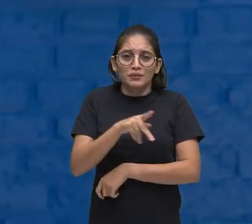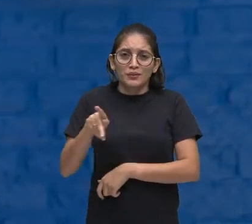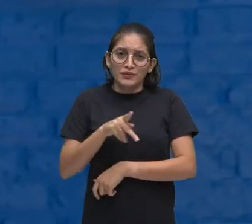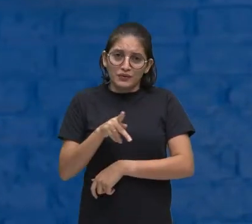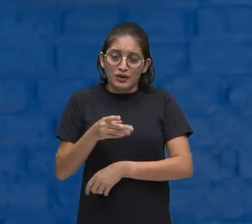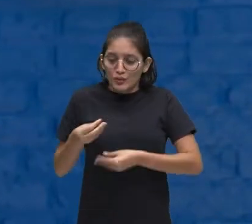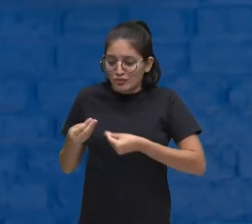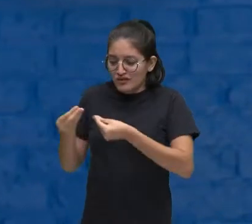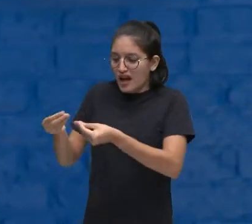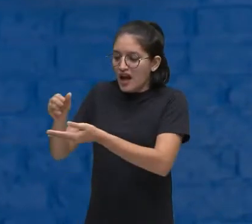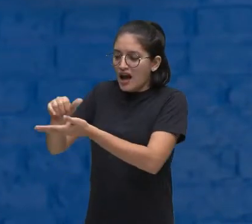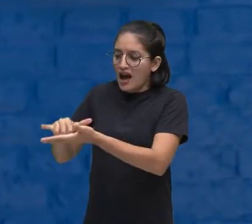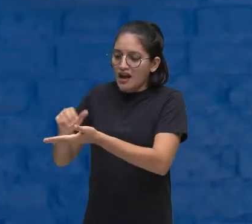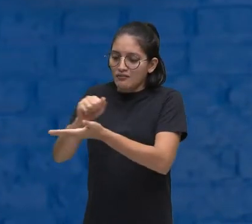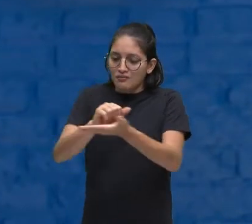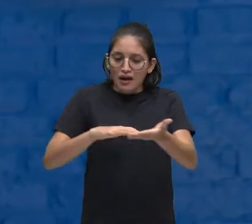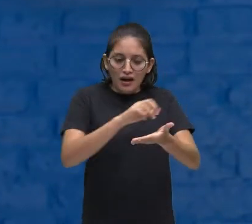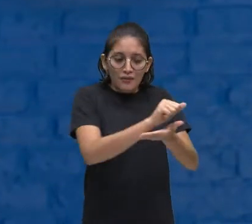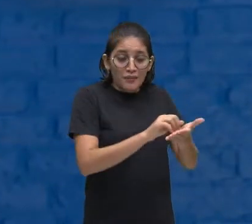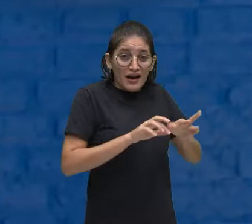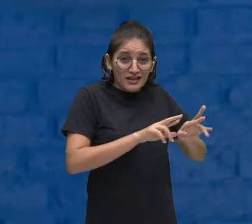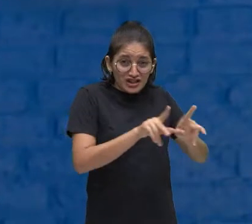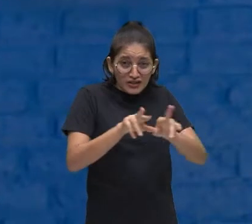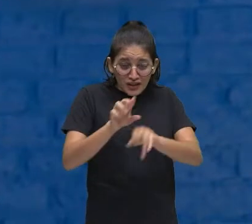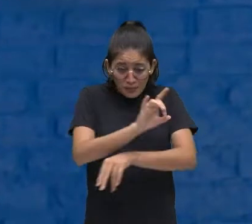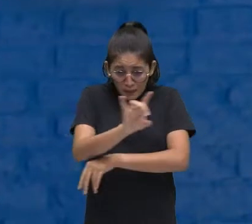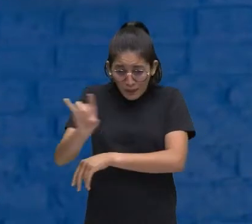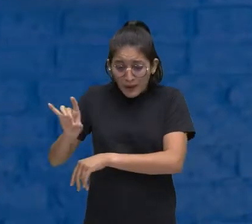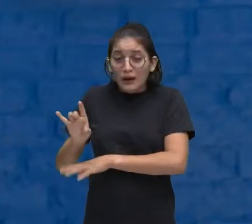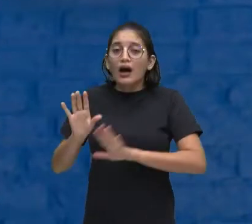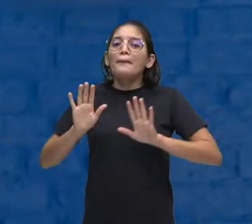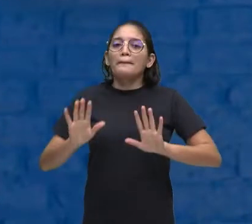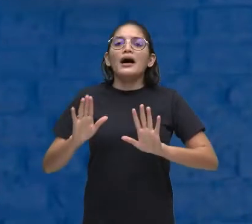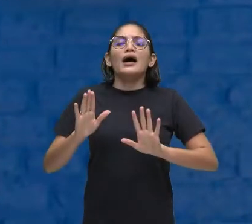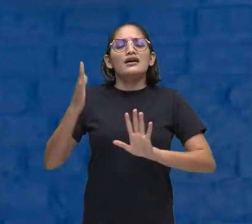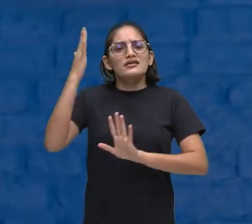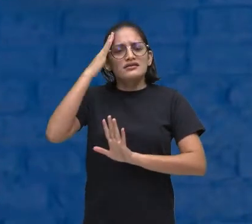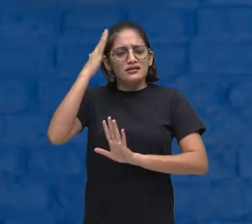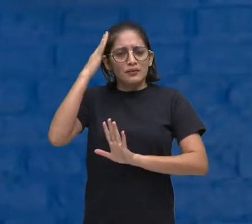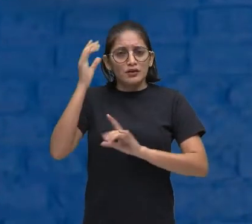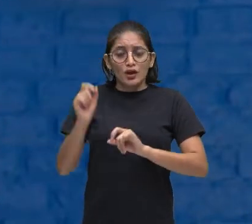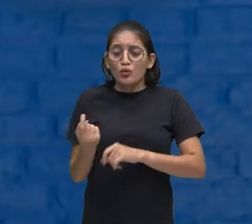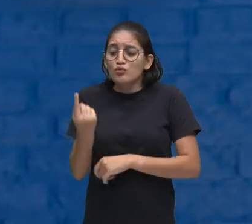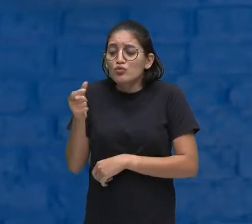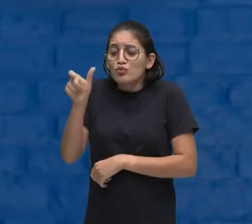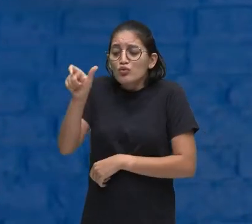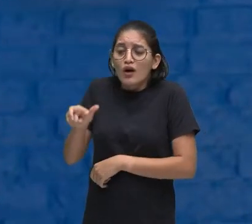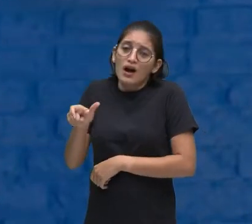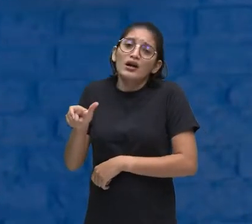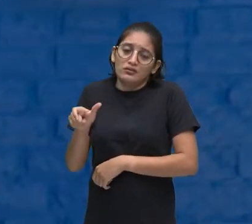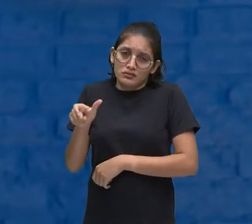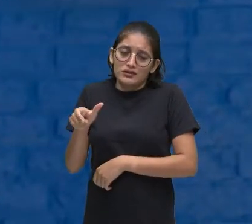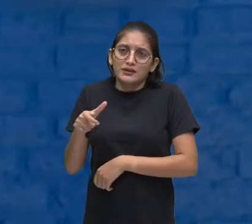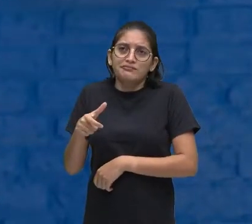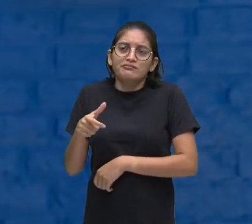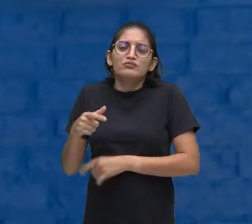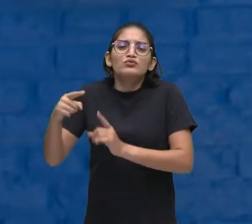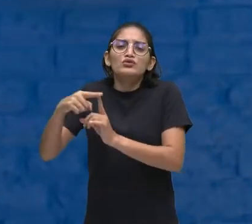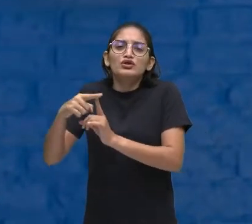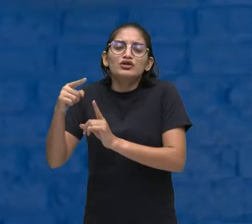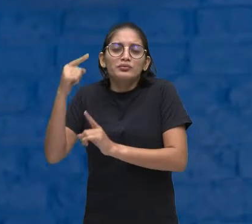uma atividade diferente para cada aluno, mas a gente observa que sempre tem um aluno que ele tem uma maneira diferente de